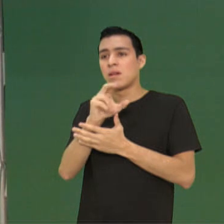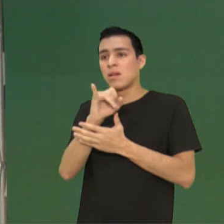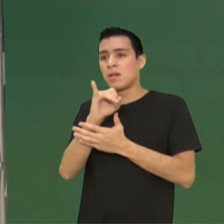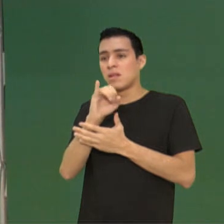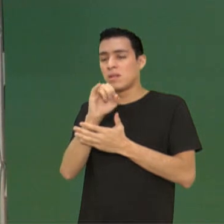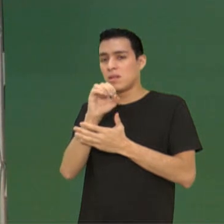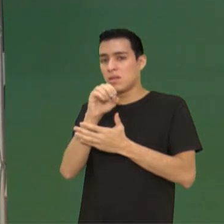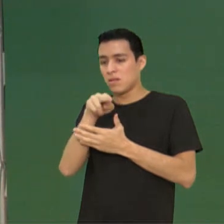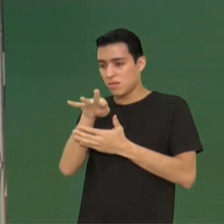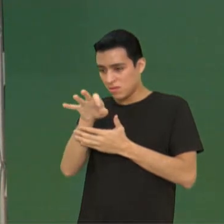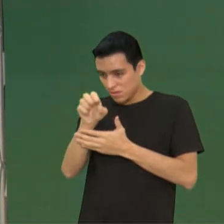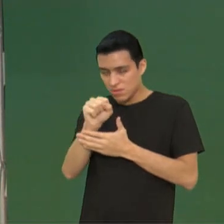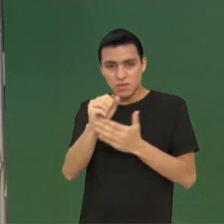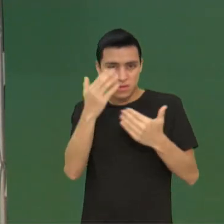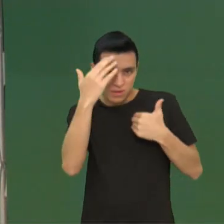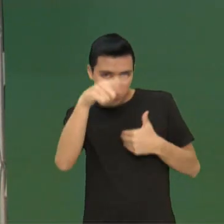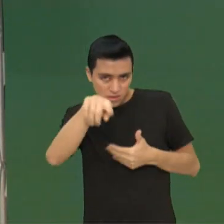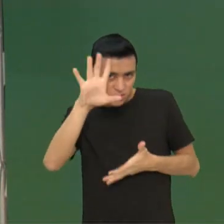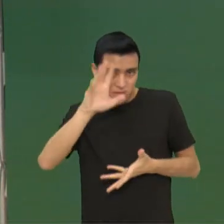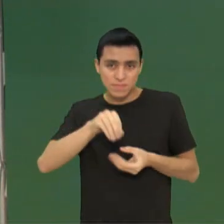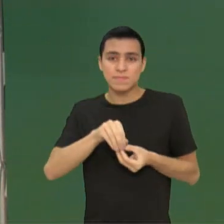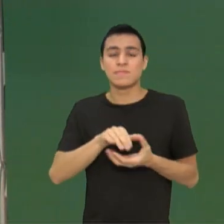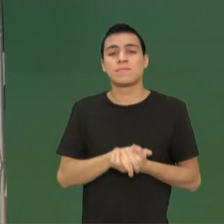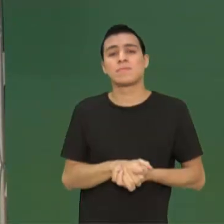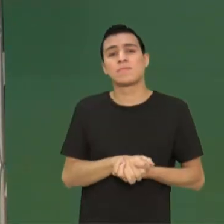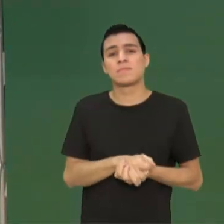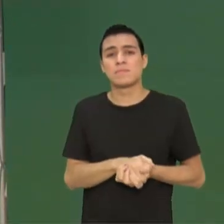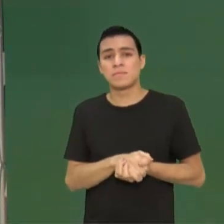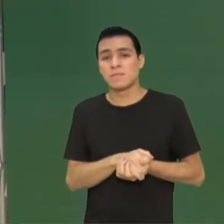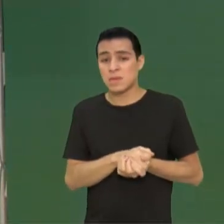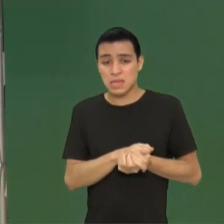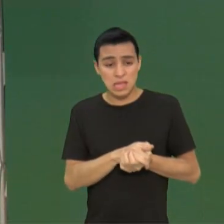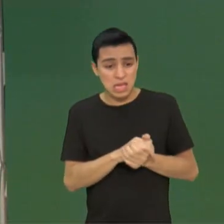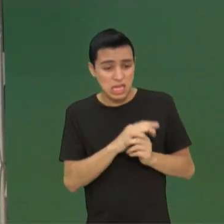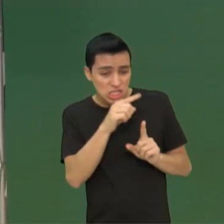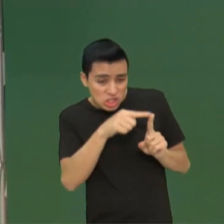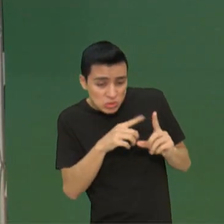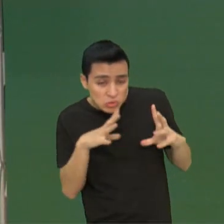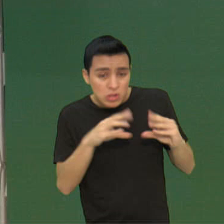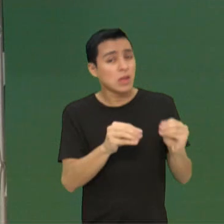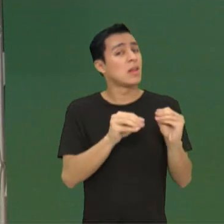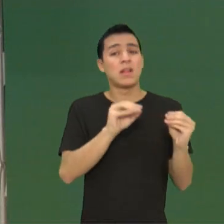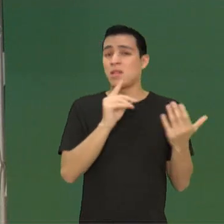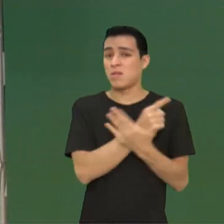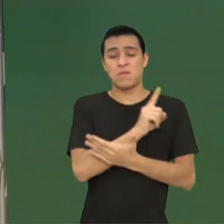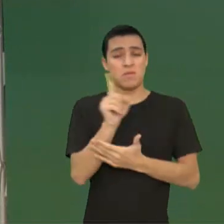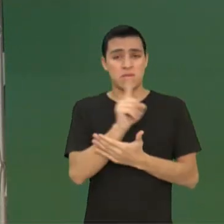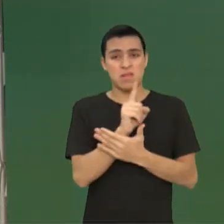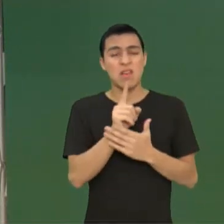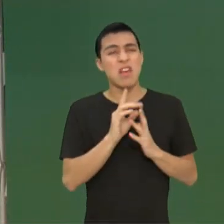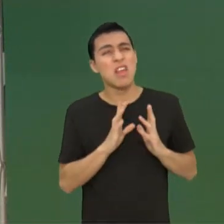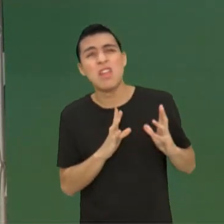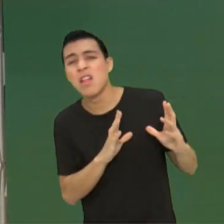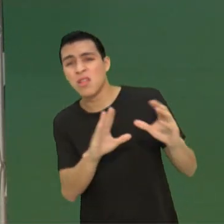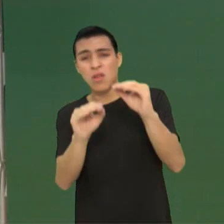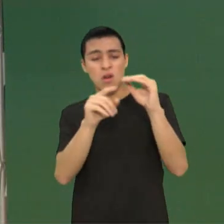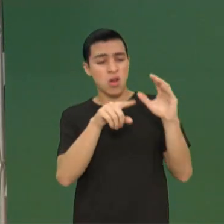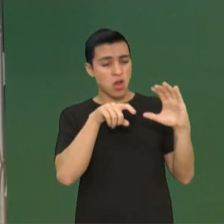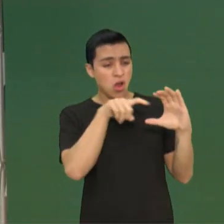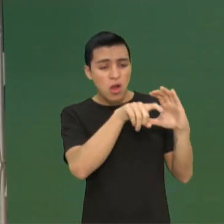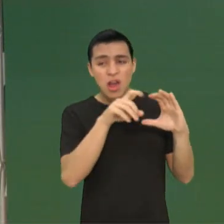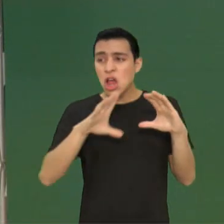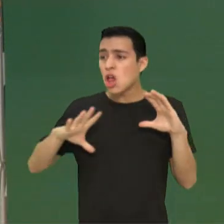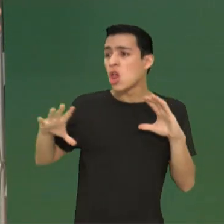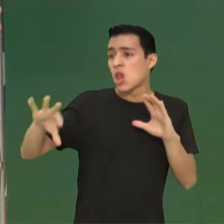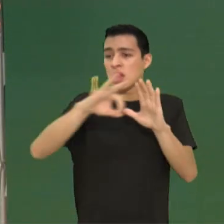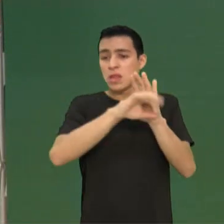digitação. Obrigado pela compreensão. Não ocorrem todos os tipos celulares. Então, eu não tenho todas essas organelas em todas